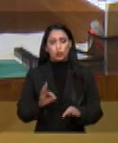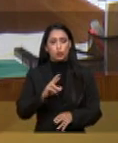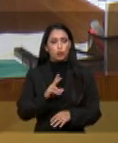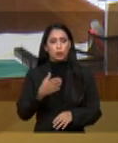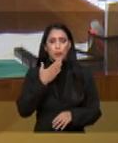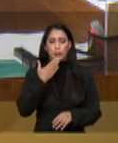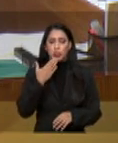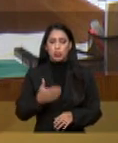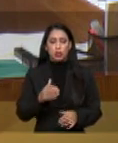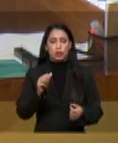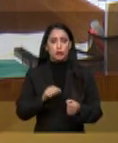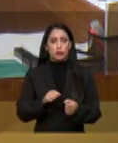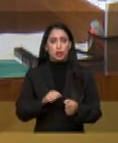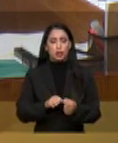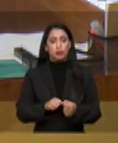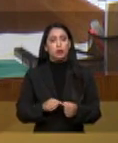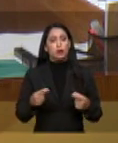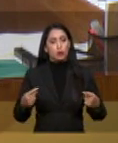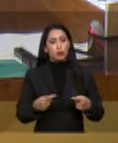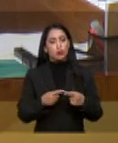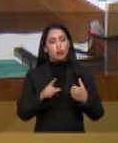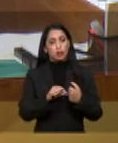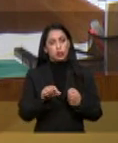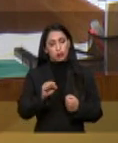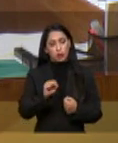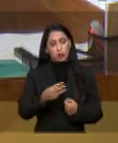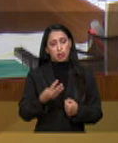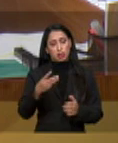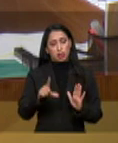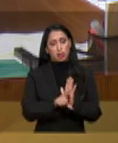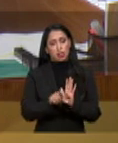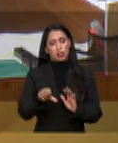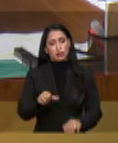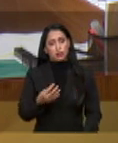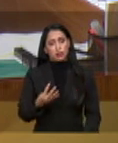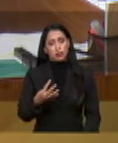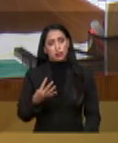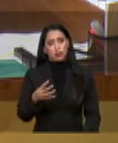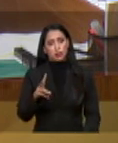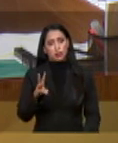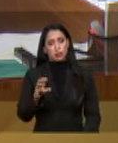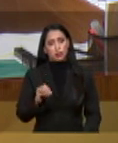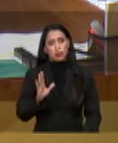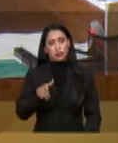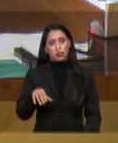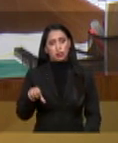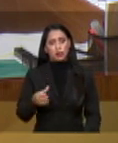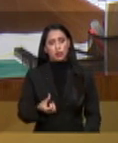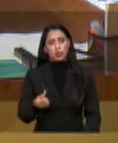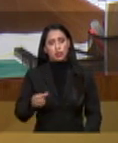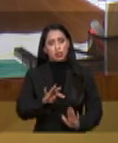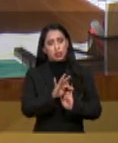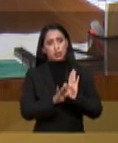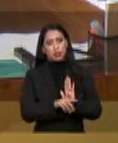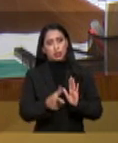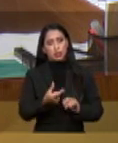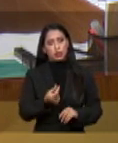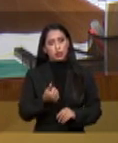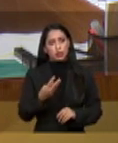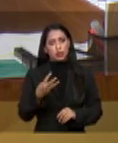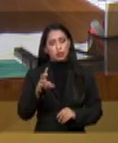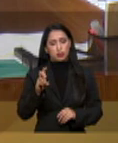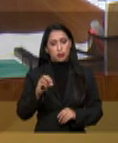nela formulados para declarar constitucional o artigo 83 da Lei 9.430 de 1996, com a redação dada pela Lei 2.350